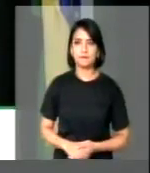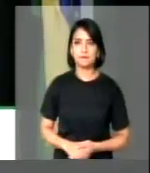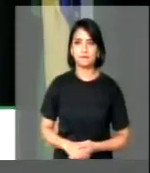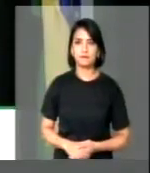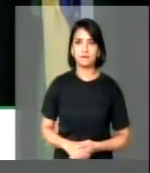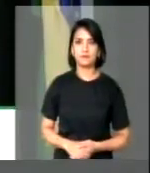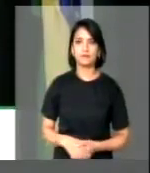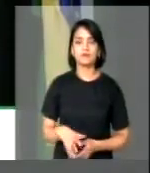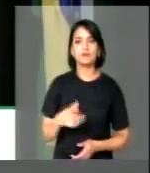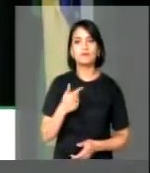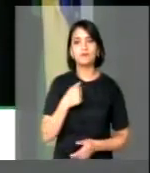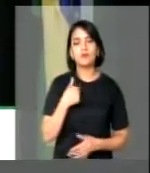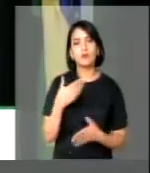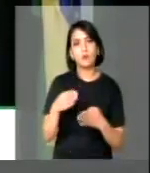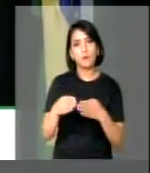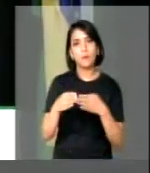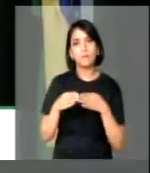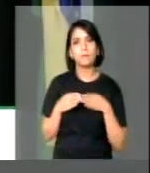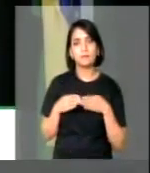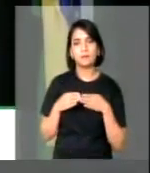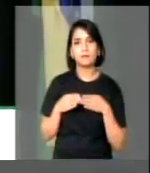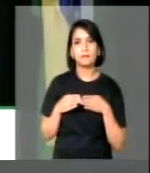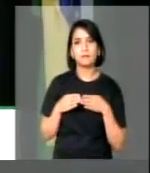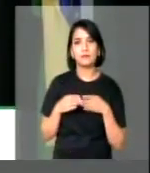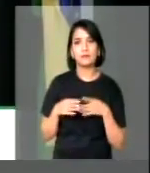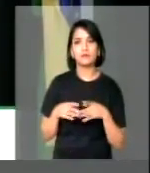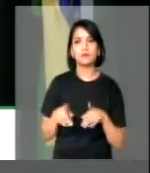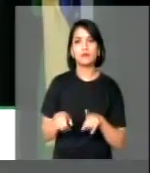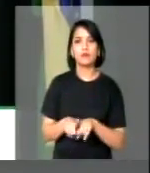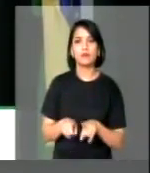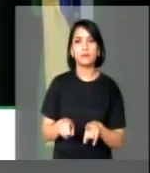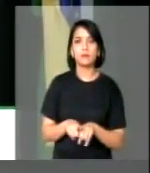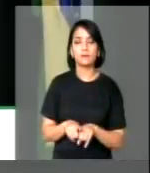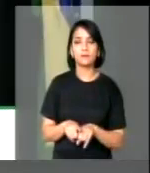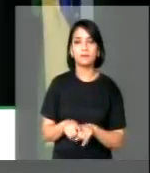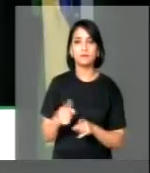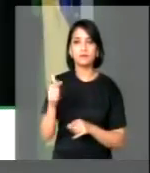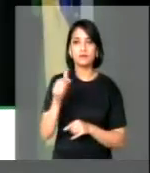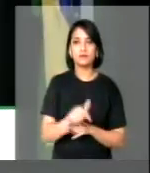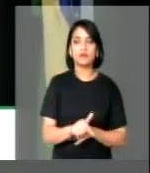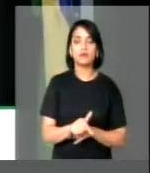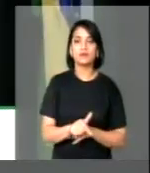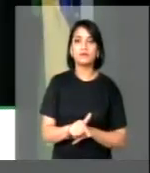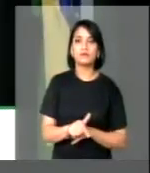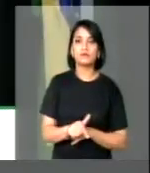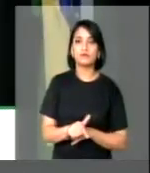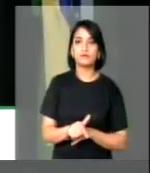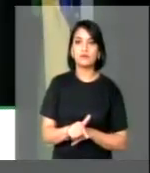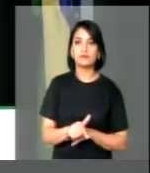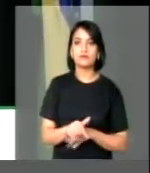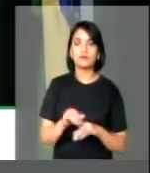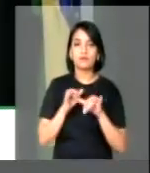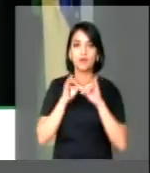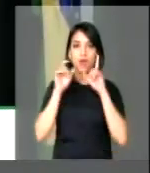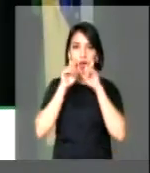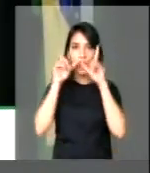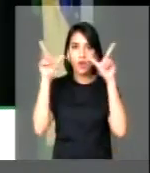este apelo. E por fim, quero mais uma vez chamar a atenção dos